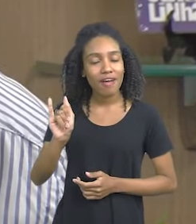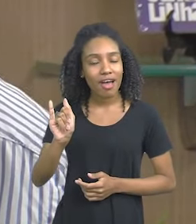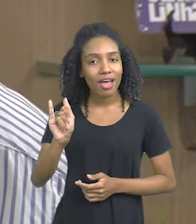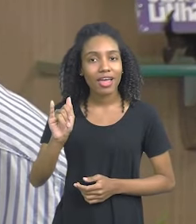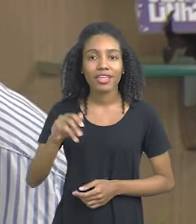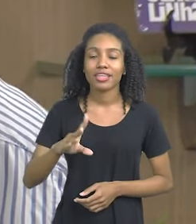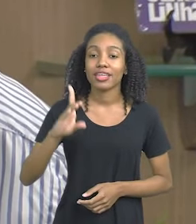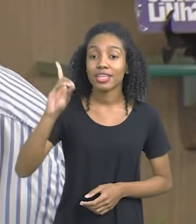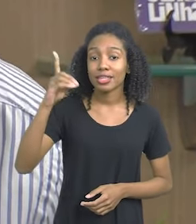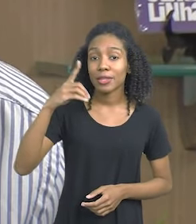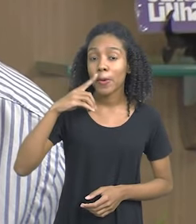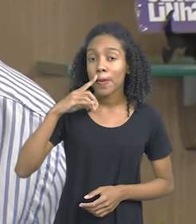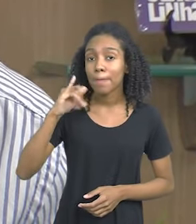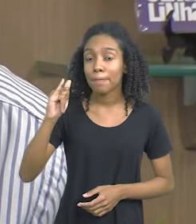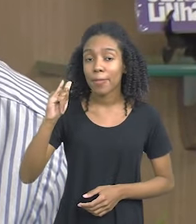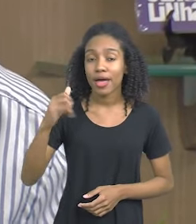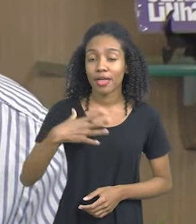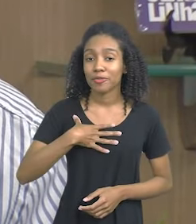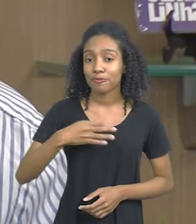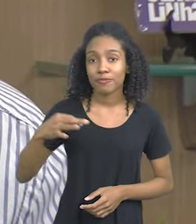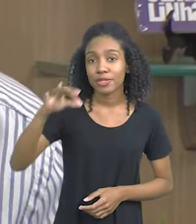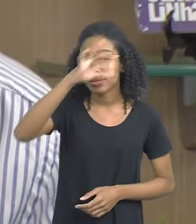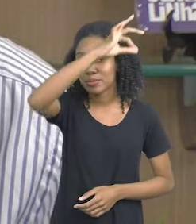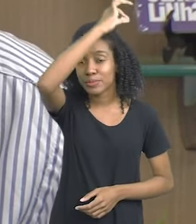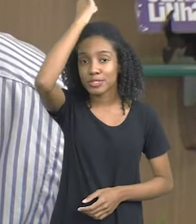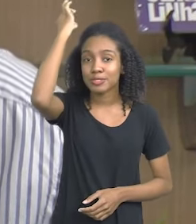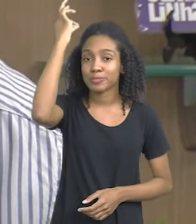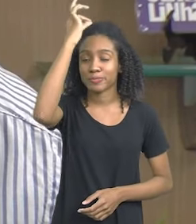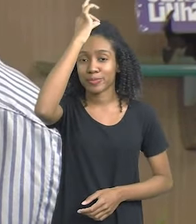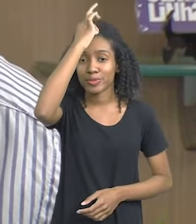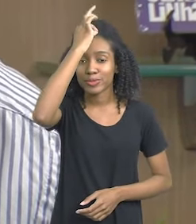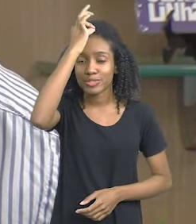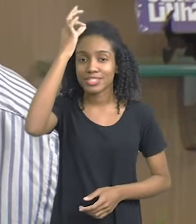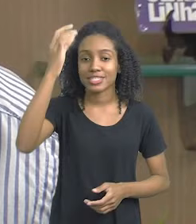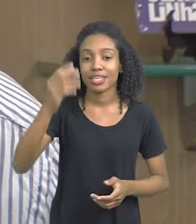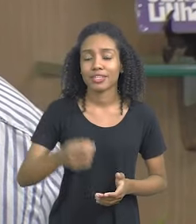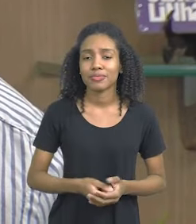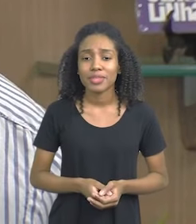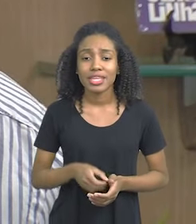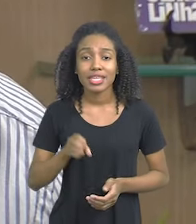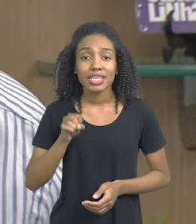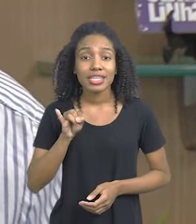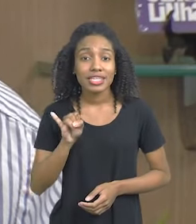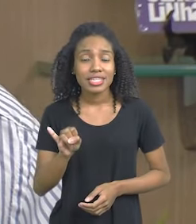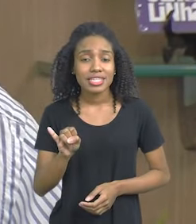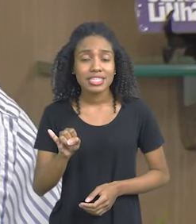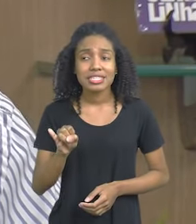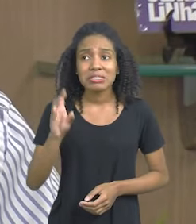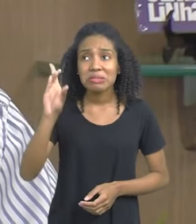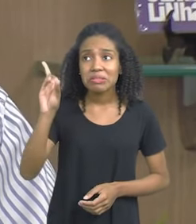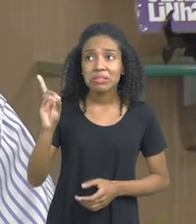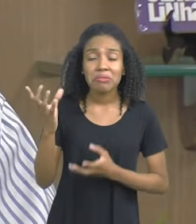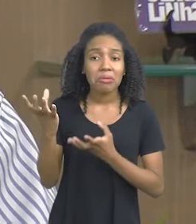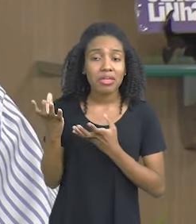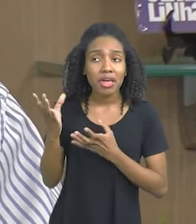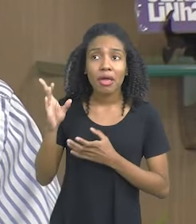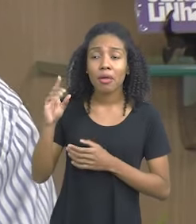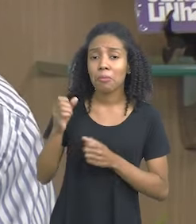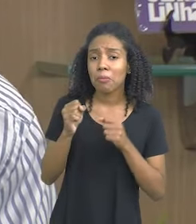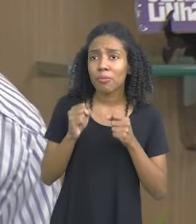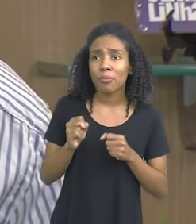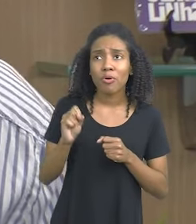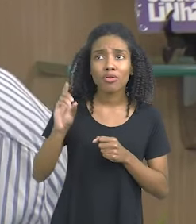Filho, Deus Espírito Santo. Deus poderia ficar somente Ele na sua glória com seus anjos, e um dia nós